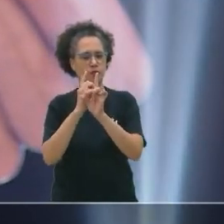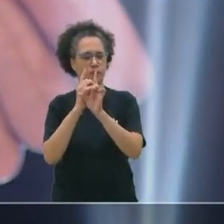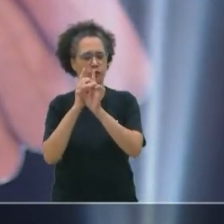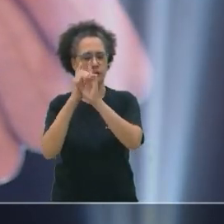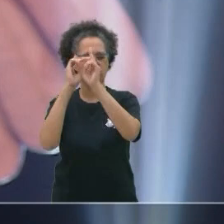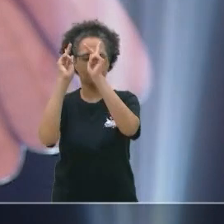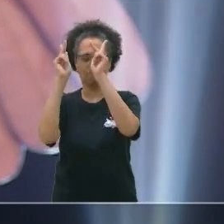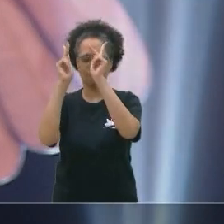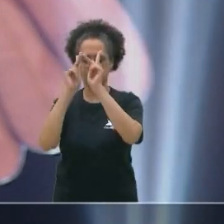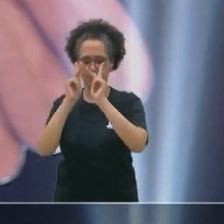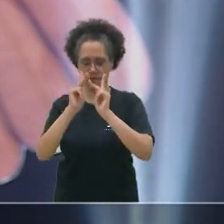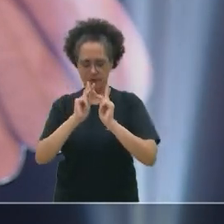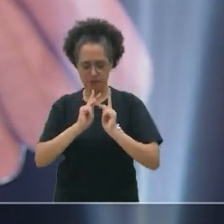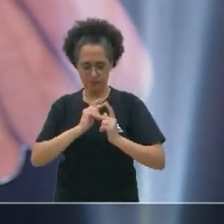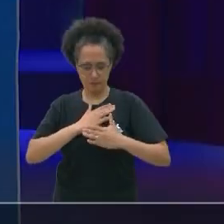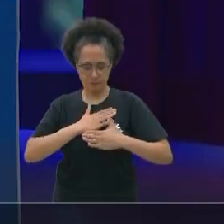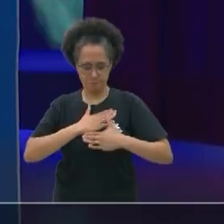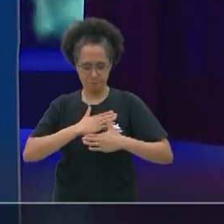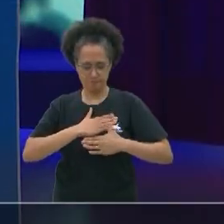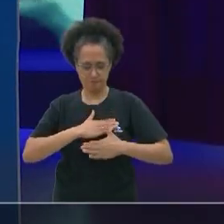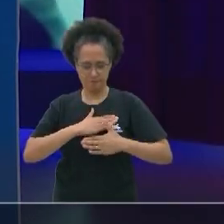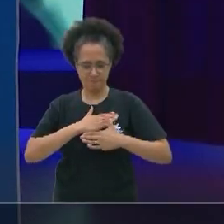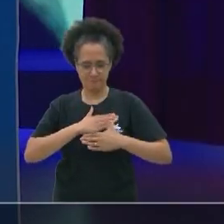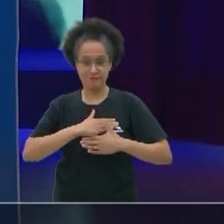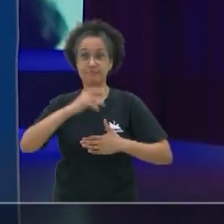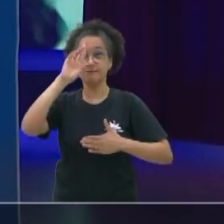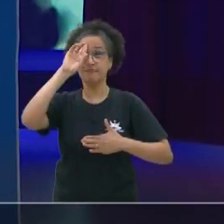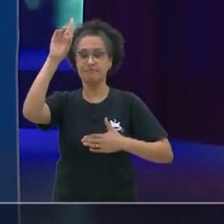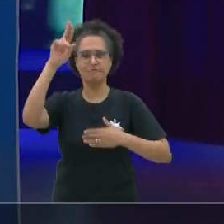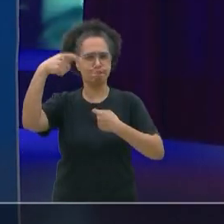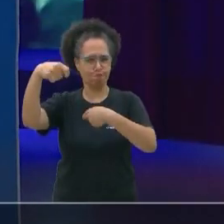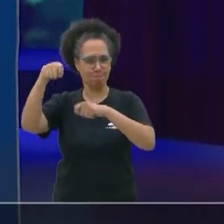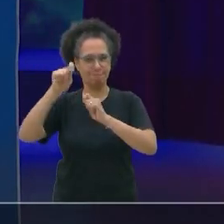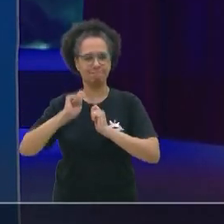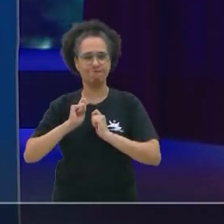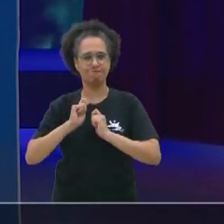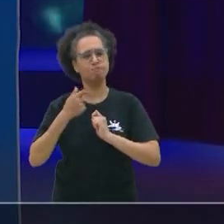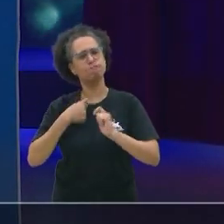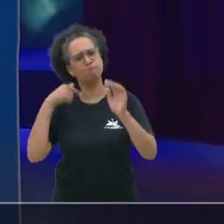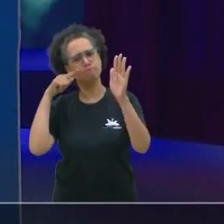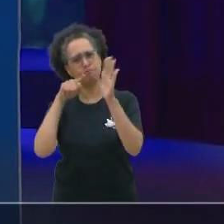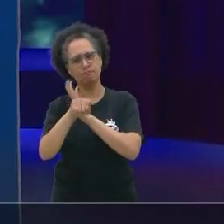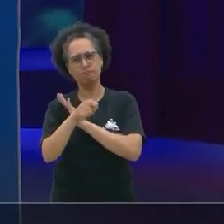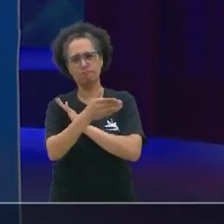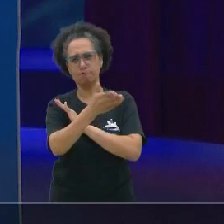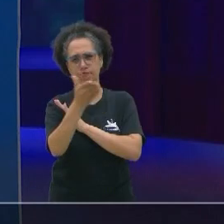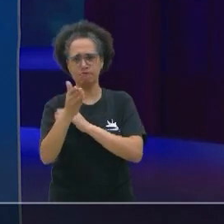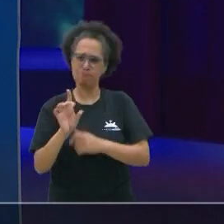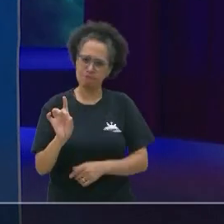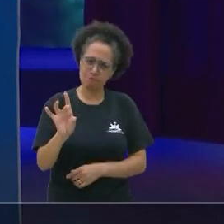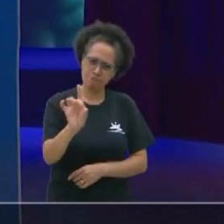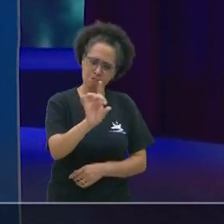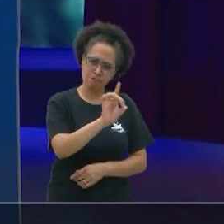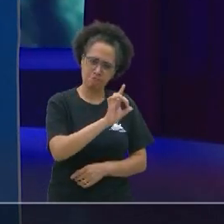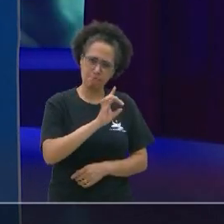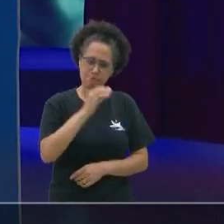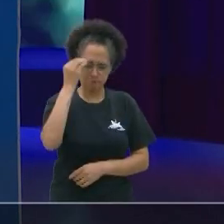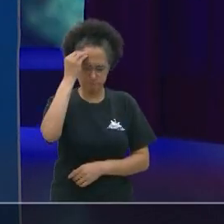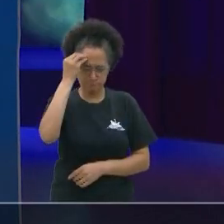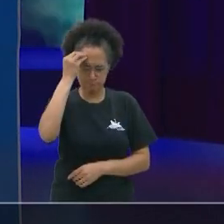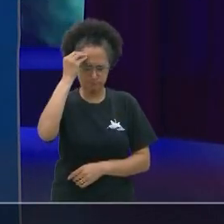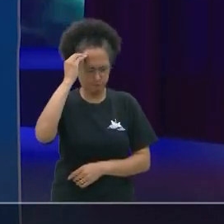esta serenidade que vem do Senhor. E assim eu pergunto a cada um de você para